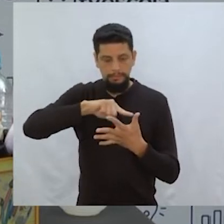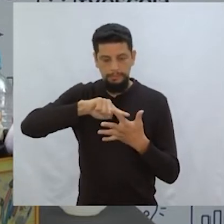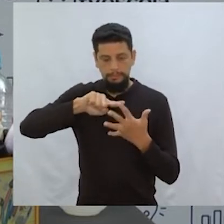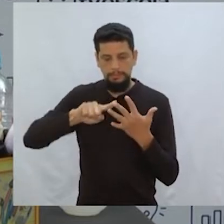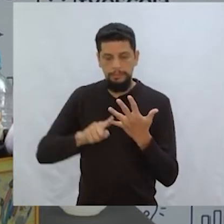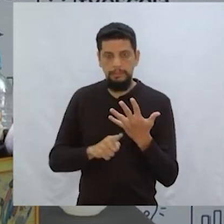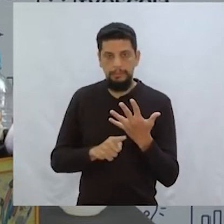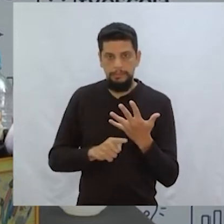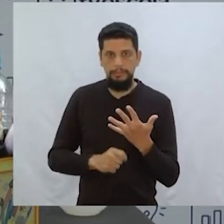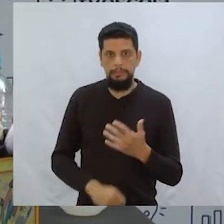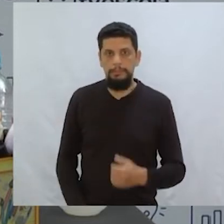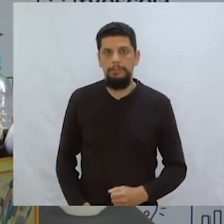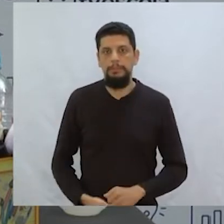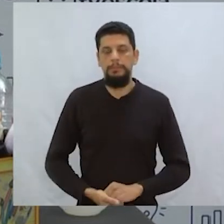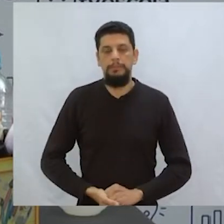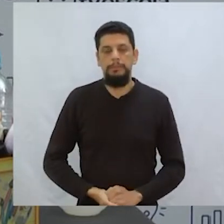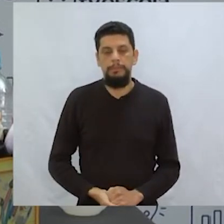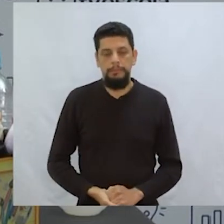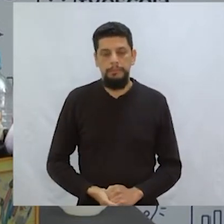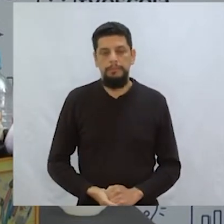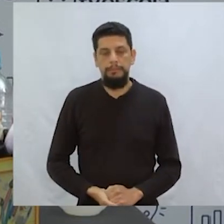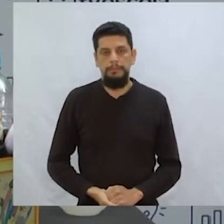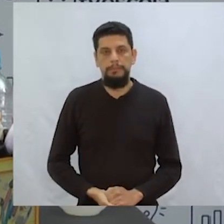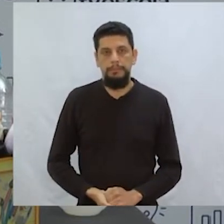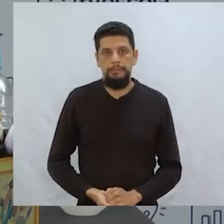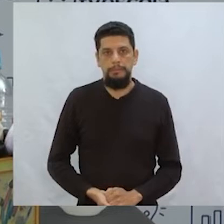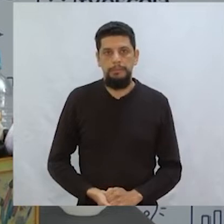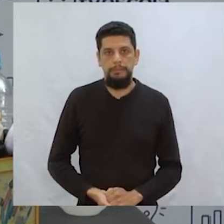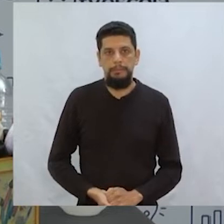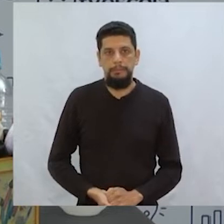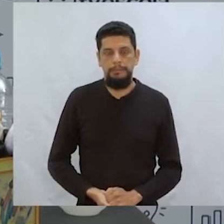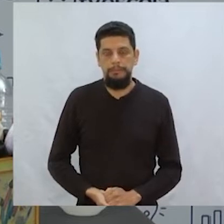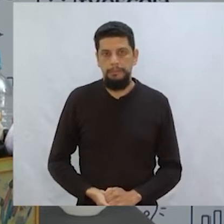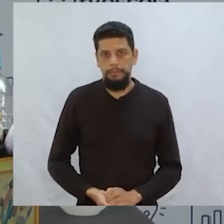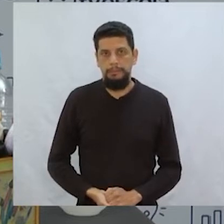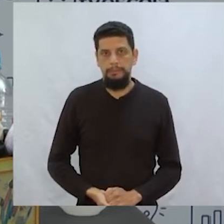E, opa, aqui dá mais um pouquinho.